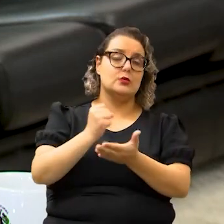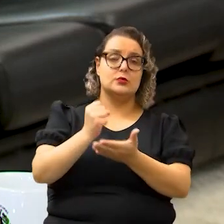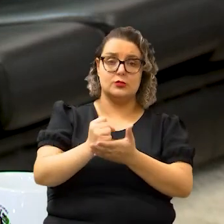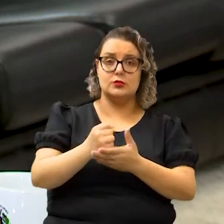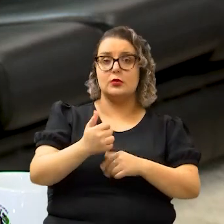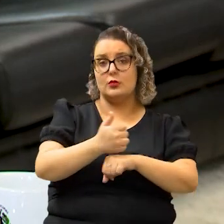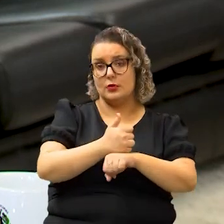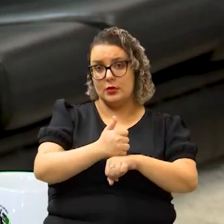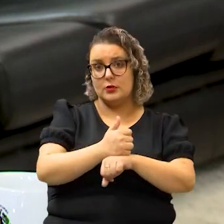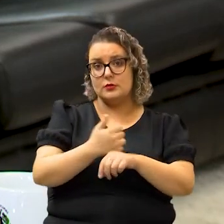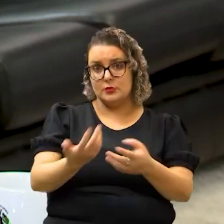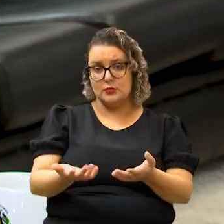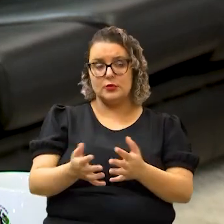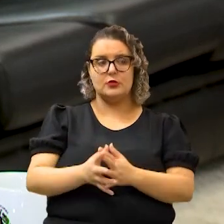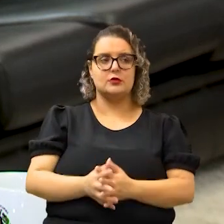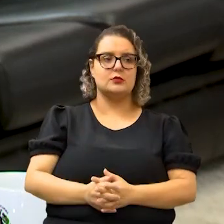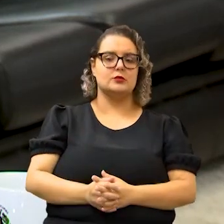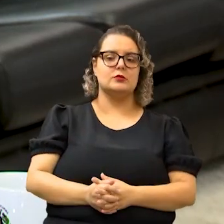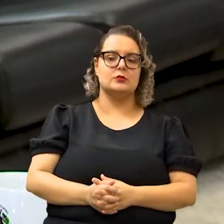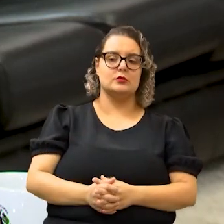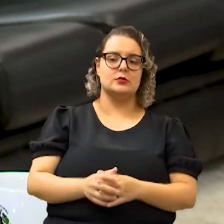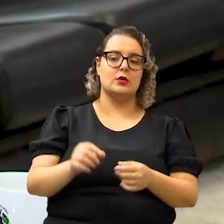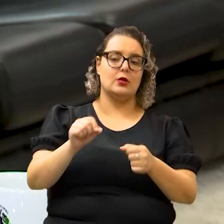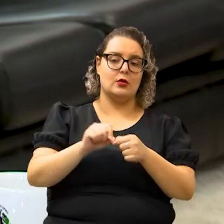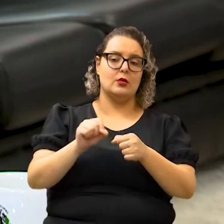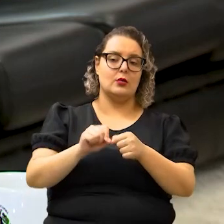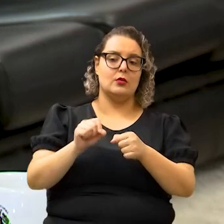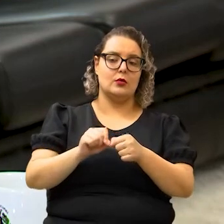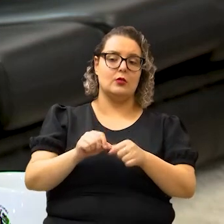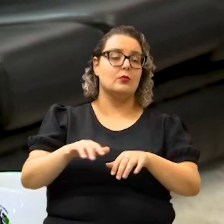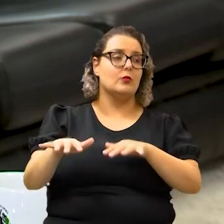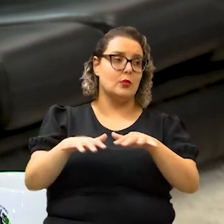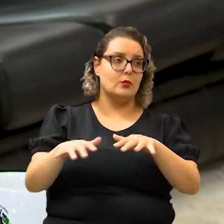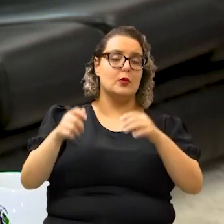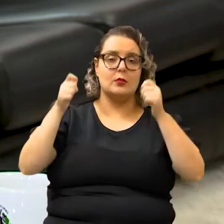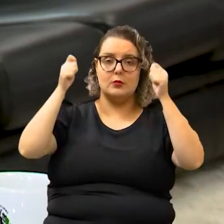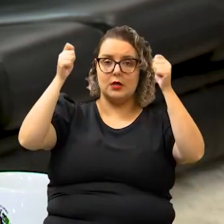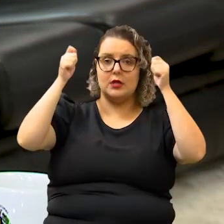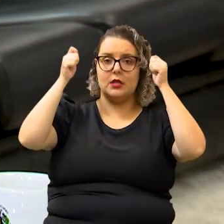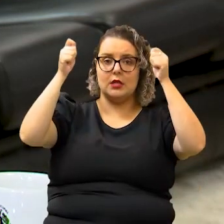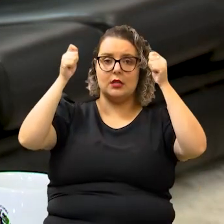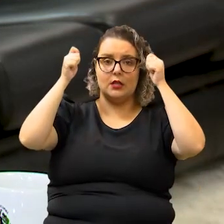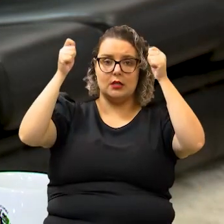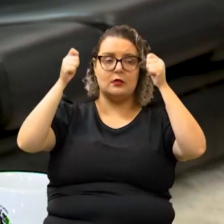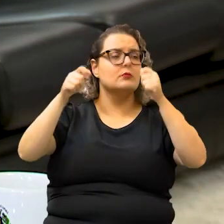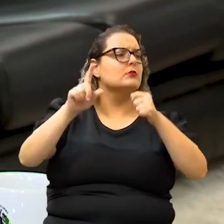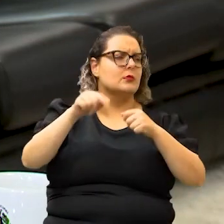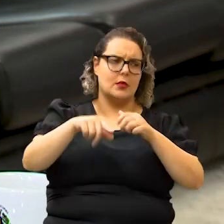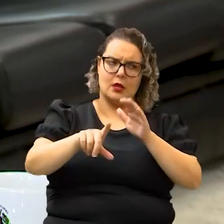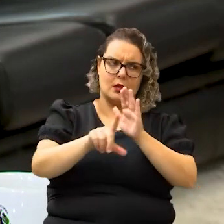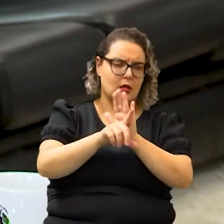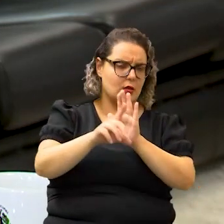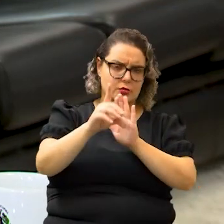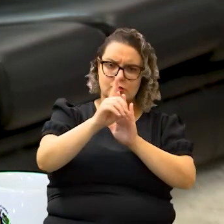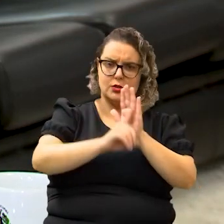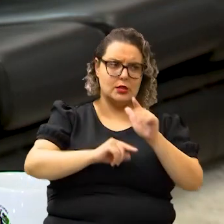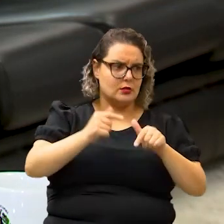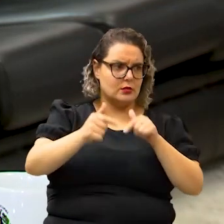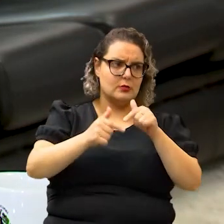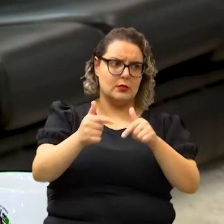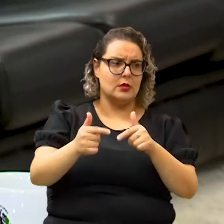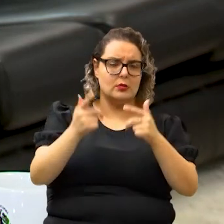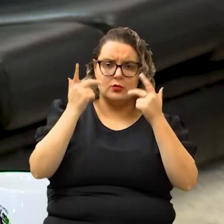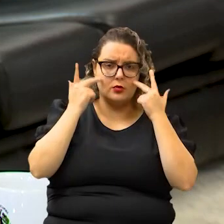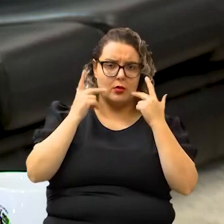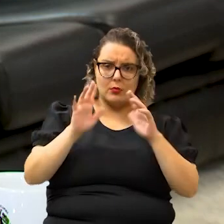que contratam esses profissionais. E eles fizeram um movimento de paralisação, de greve, que é